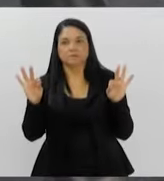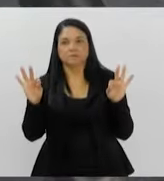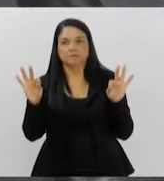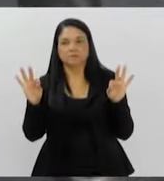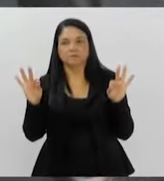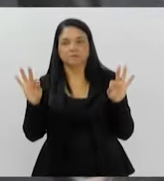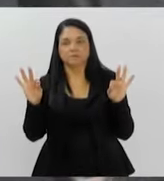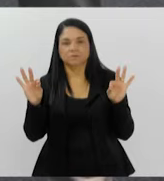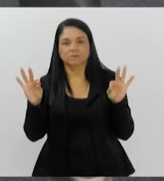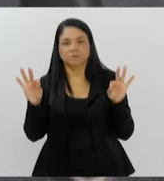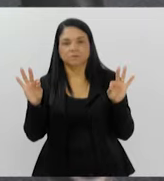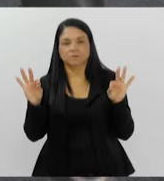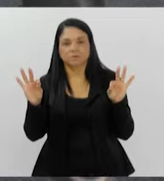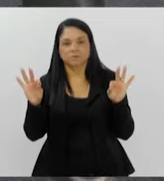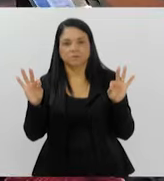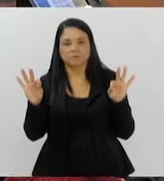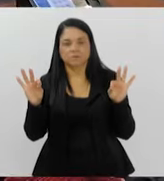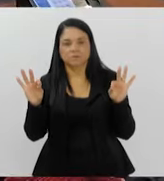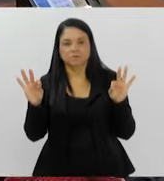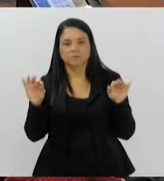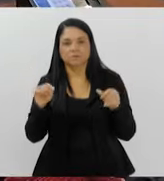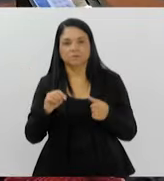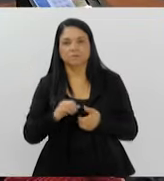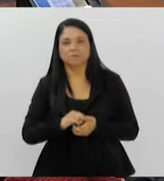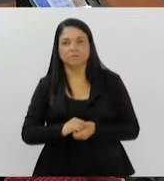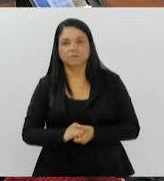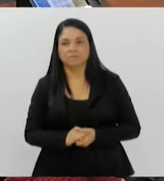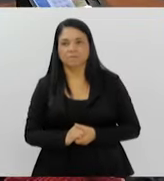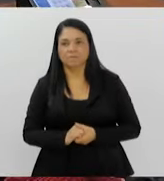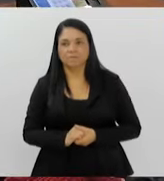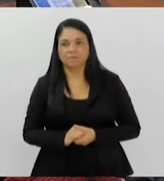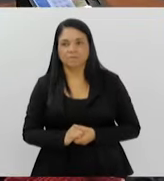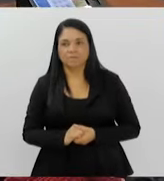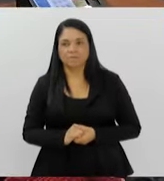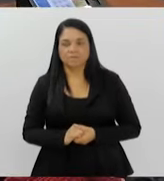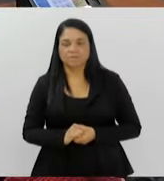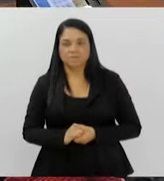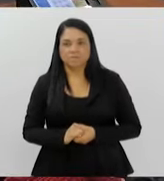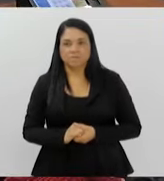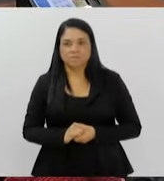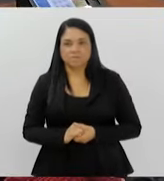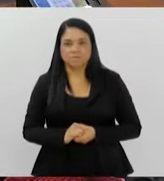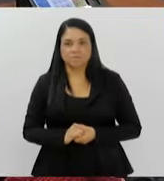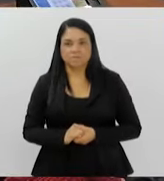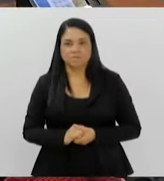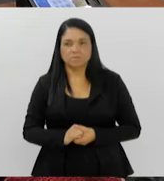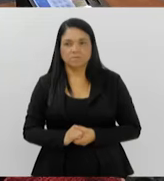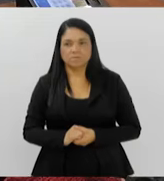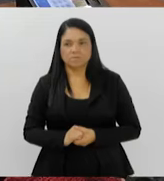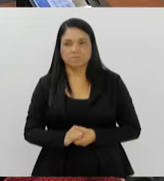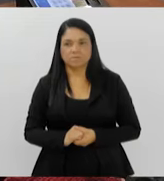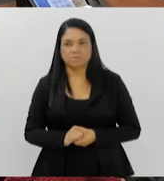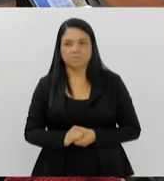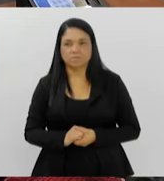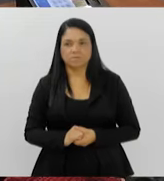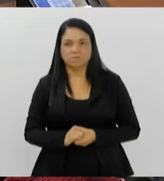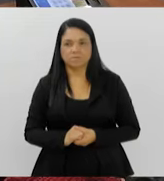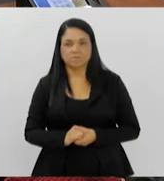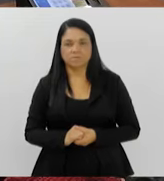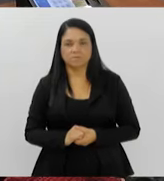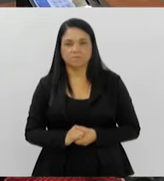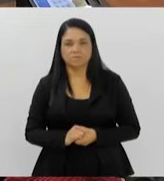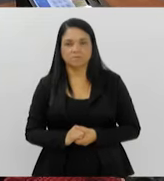fala hein acho que eu apert vez um barulho aí quando você